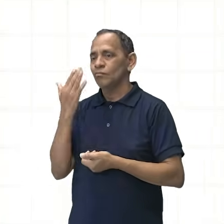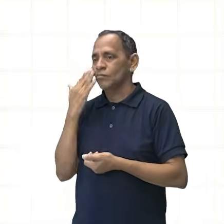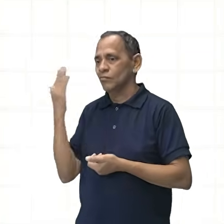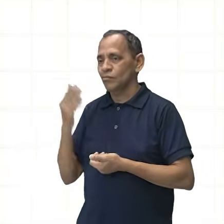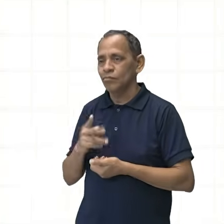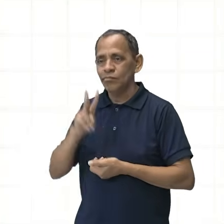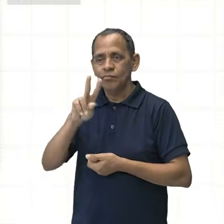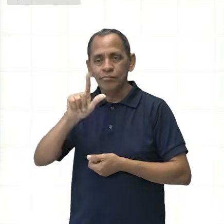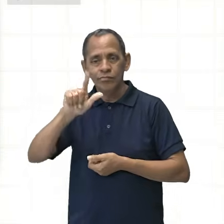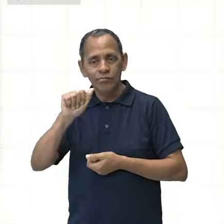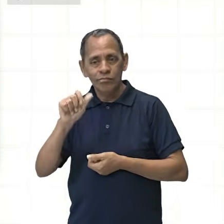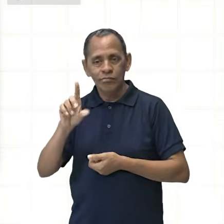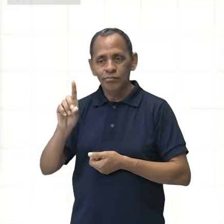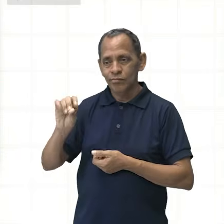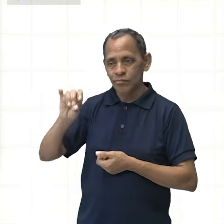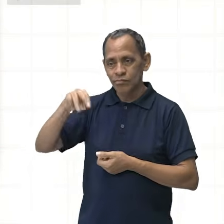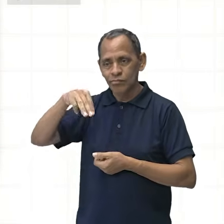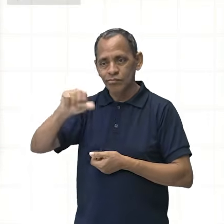no poder.